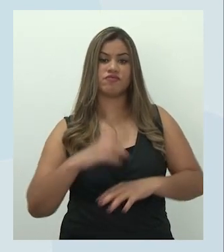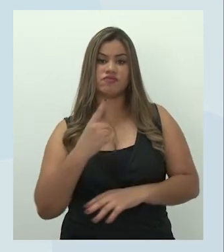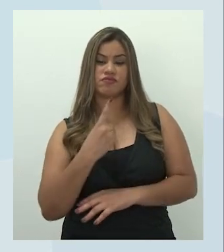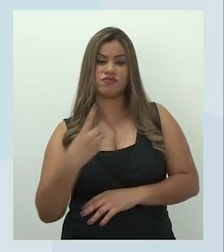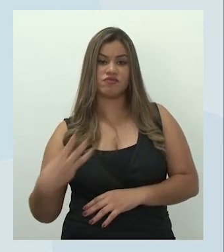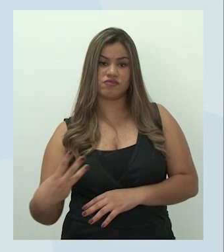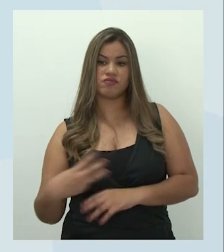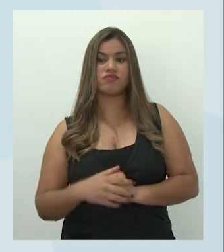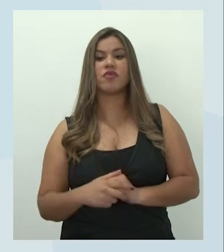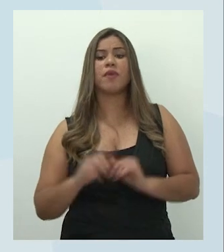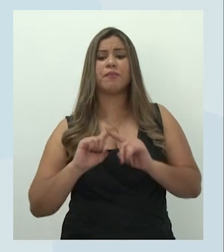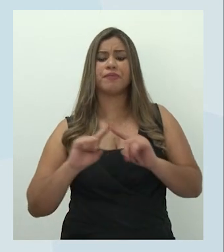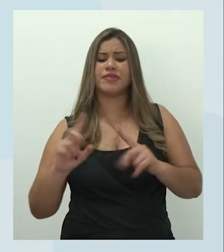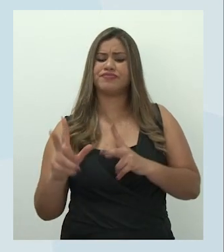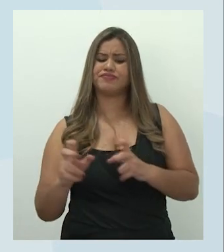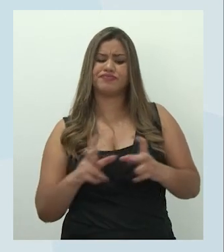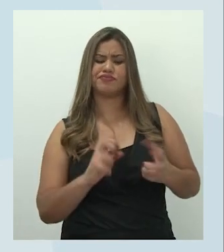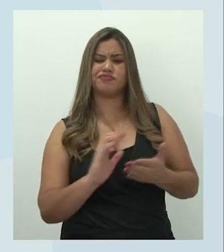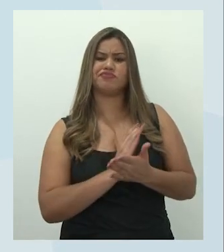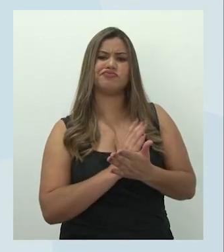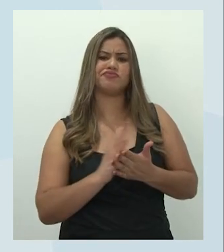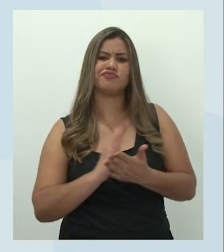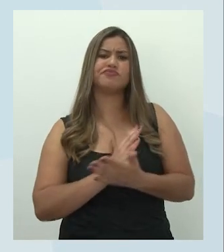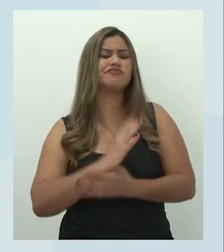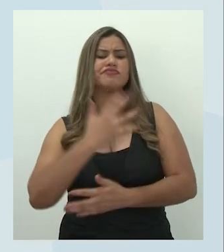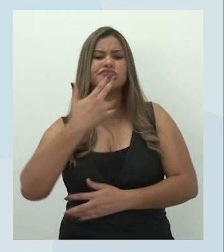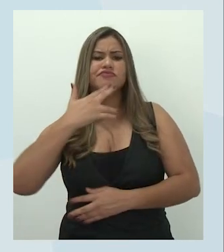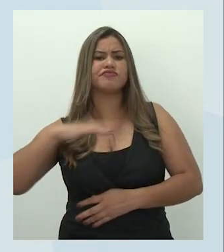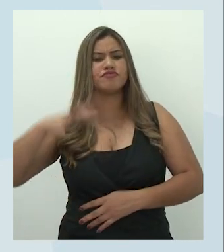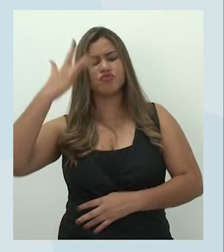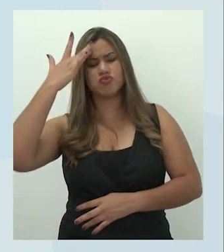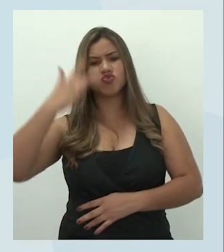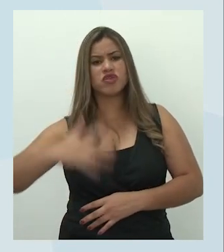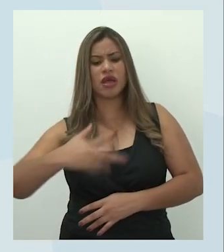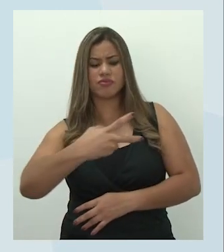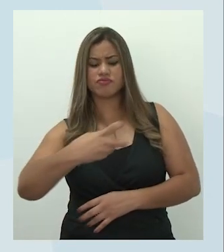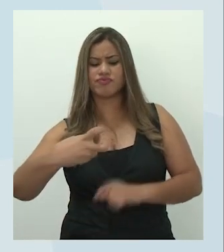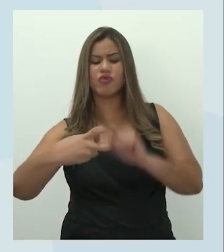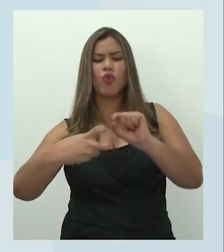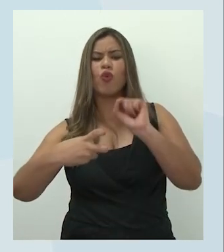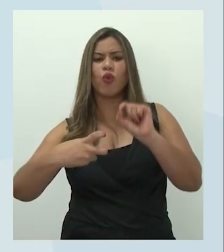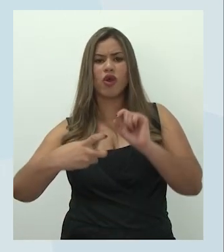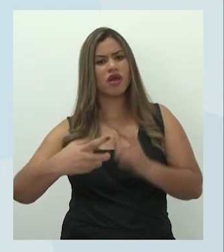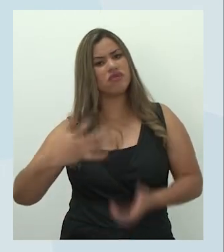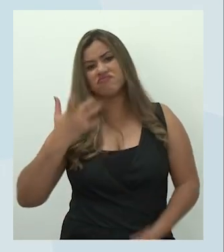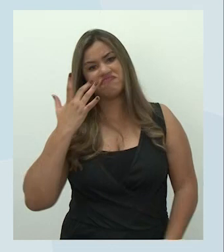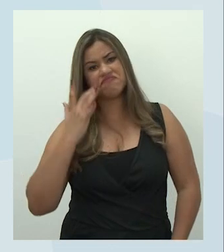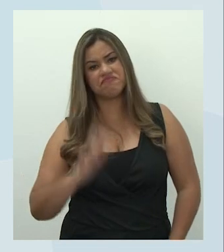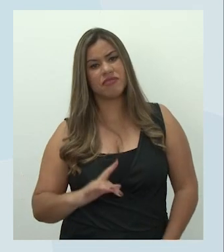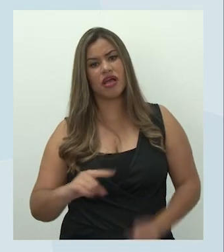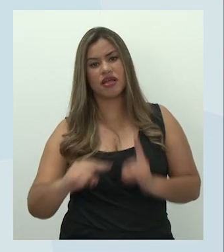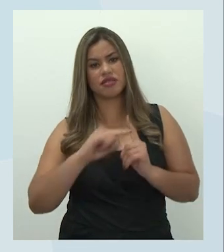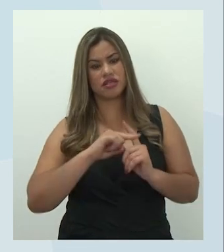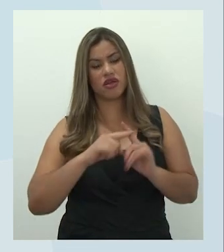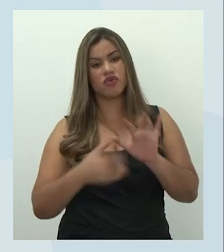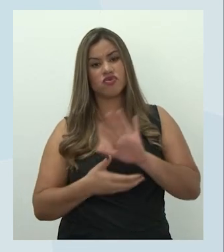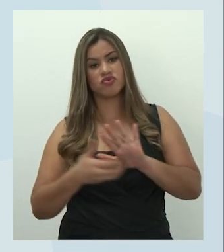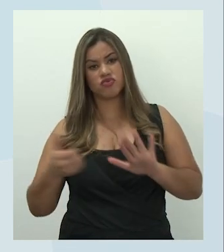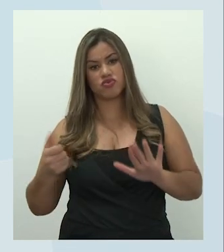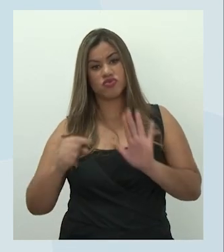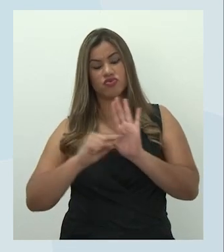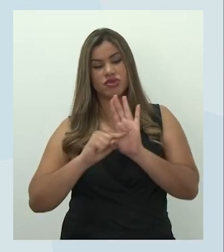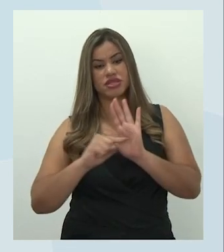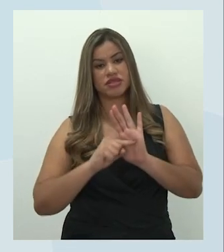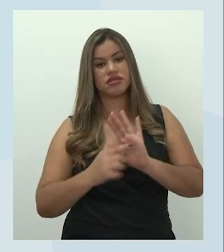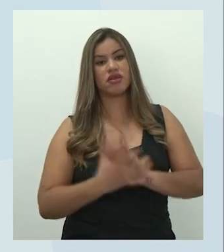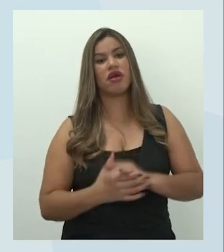algumas crianças não compreendiam a ideia de igualdade em sentenças de adição e subtração, que é a habilidade do terceiro